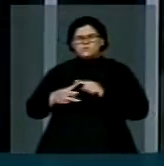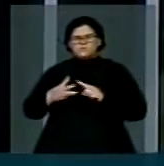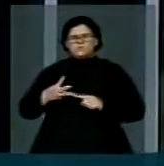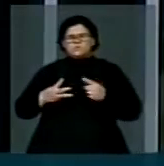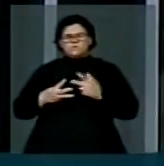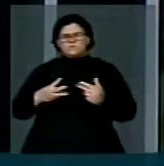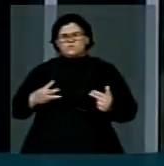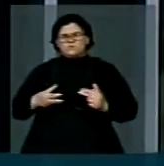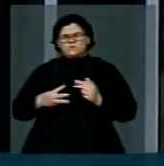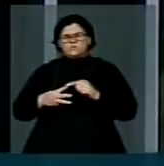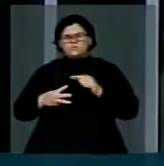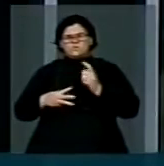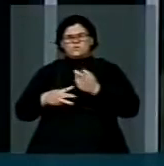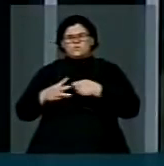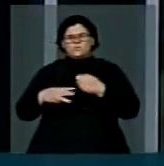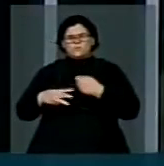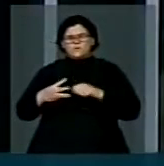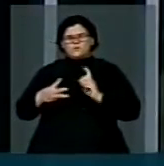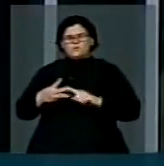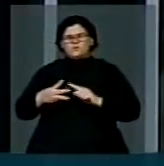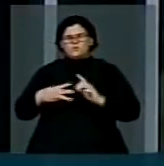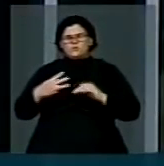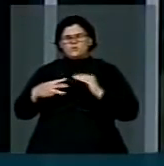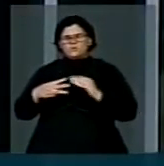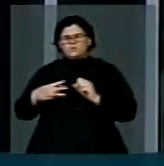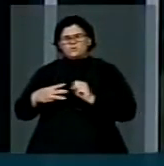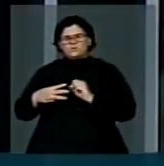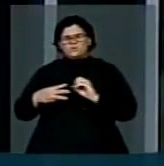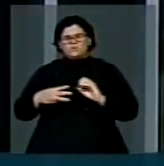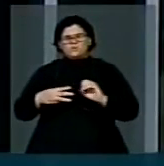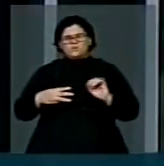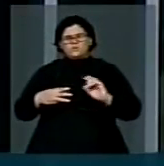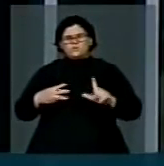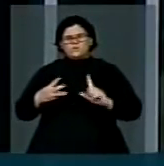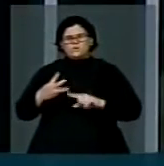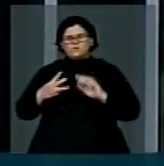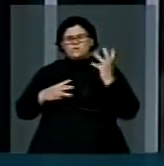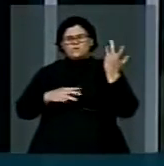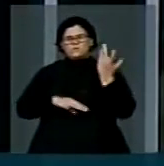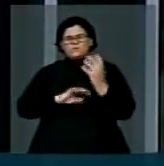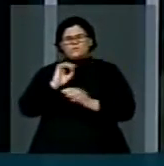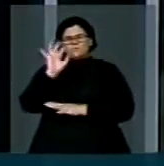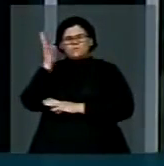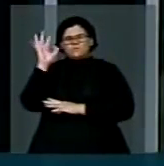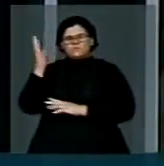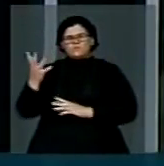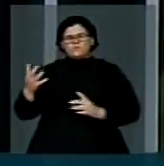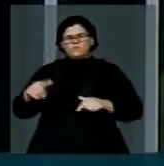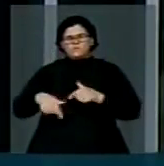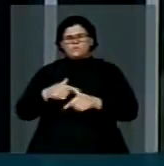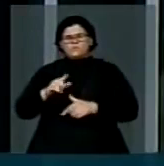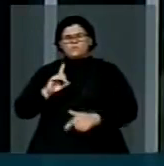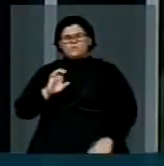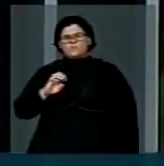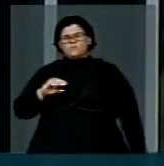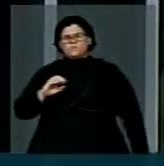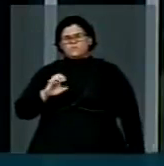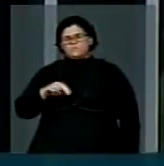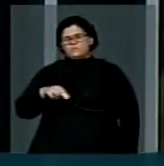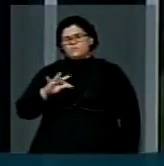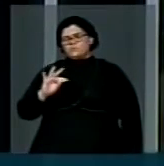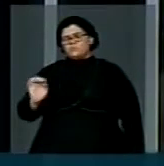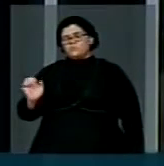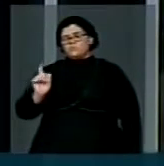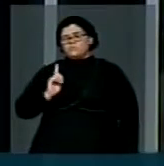geração social e o ambiental. O trabalho decente requer, portanto, a geração de empregos que somente podem